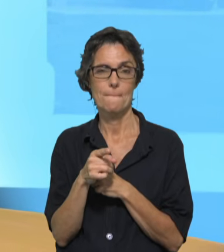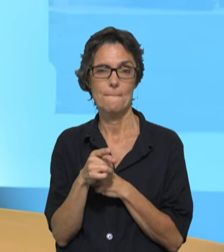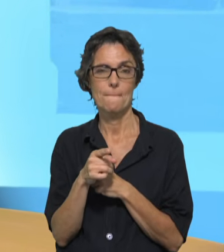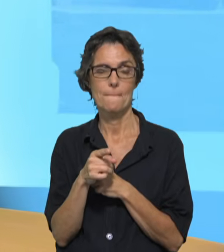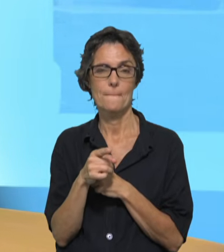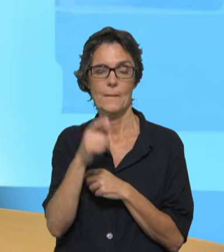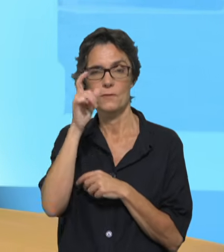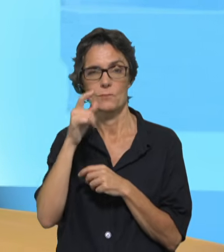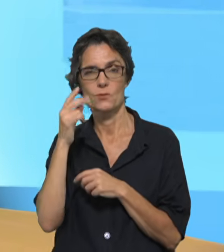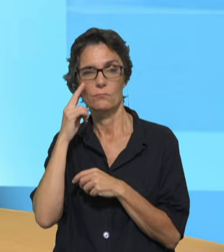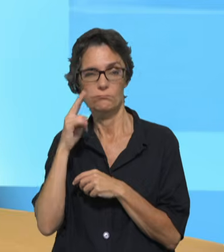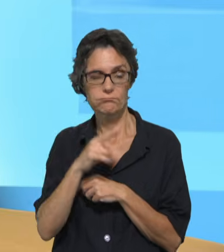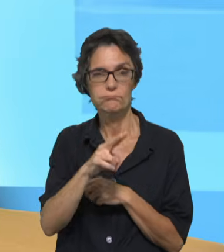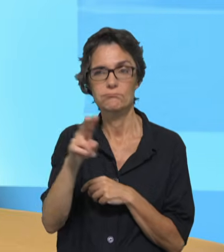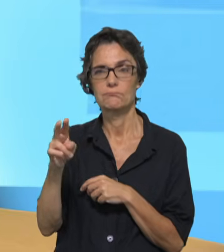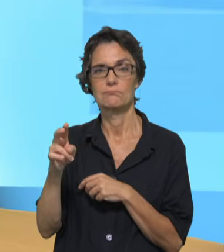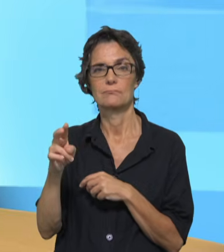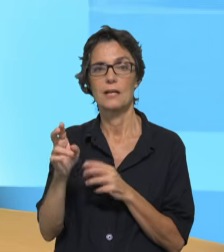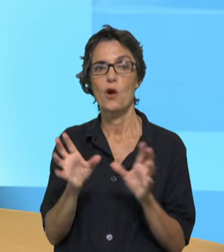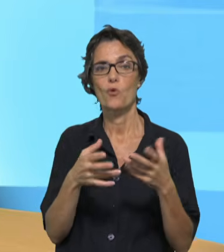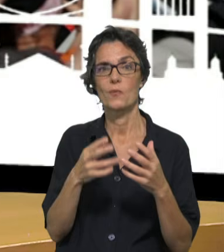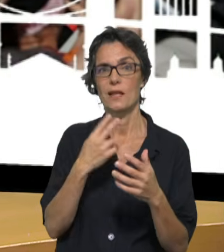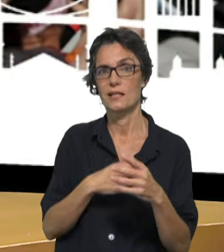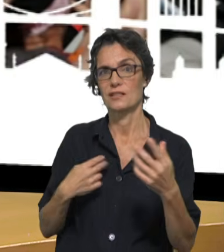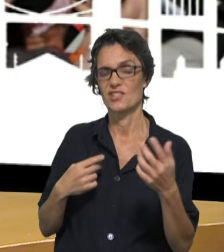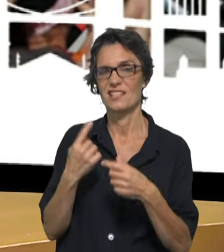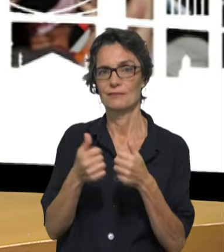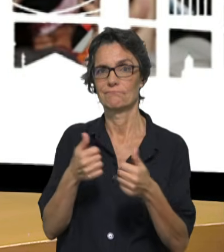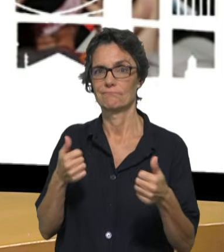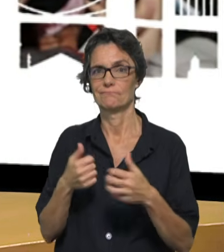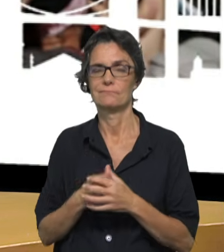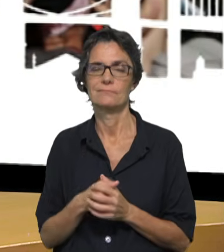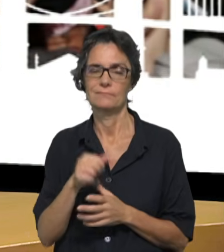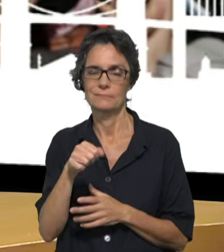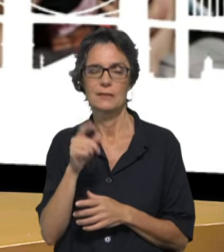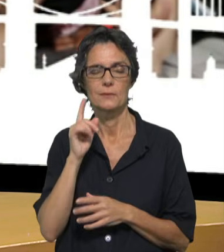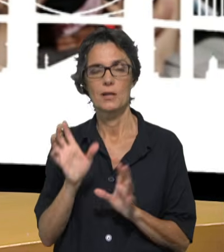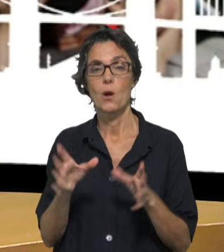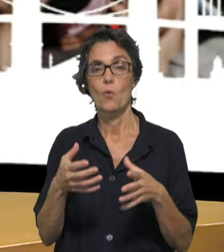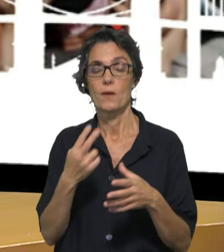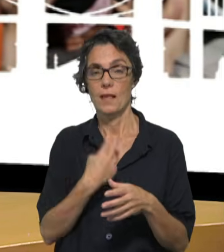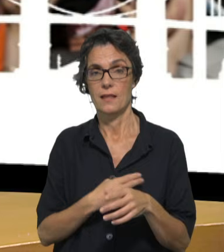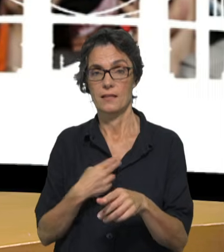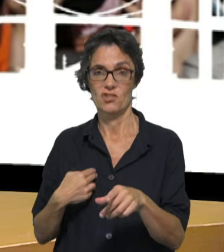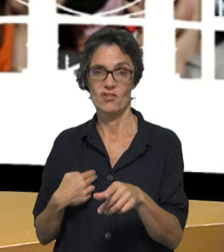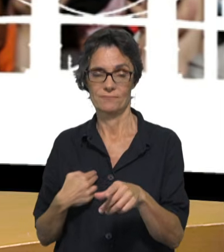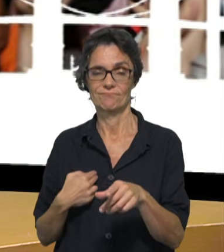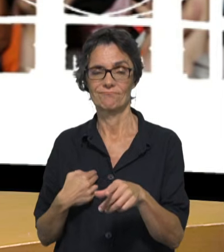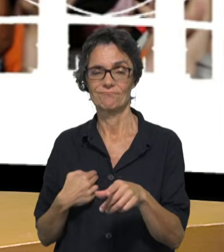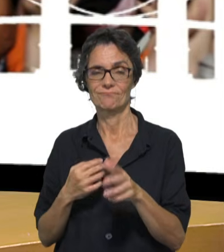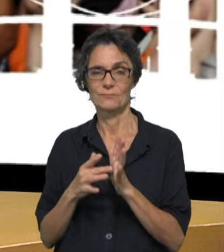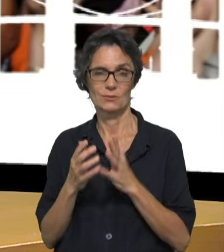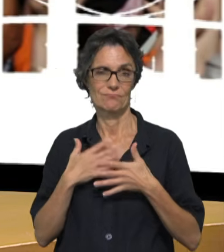nos visita e as comunidades cristãs. Sim, cria. E é importante que as comunidades cristãs, as